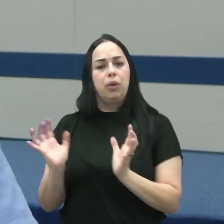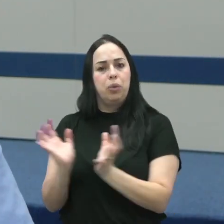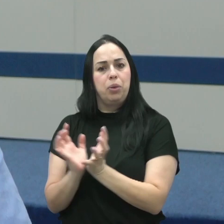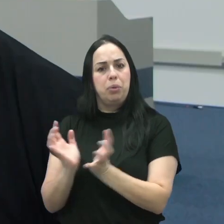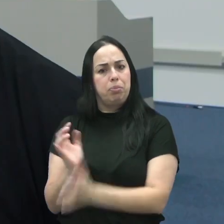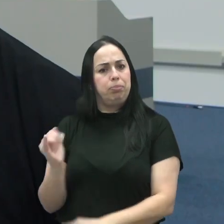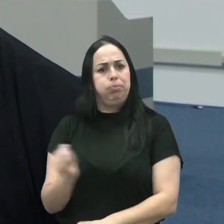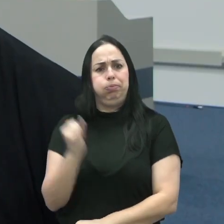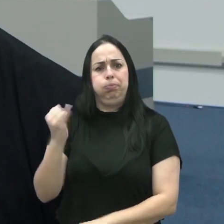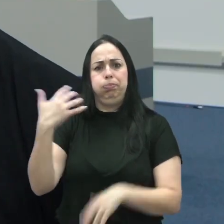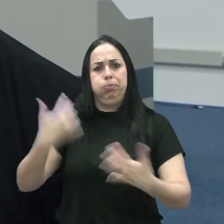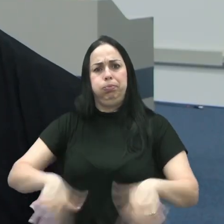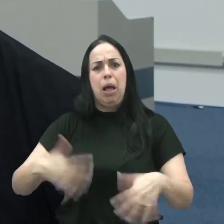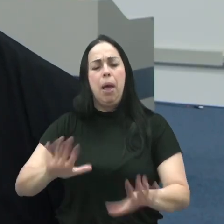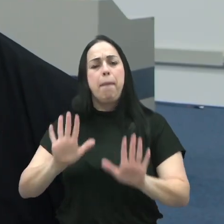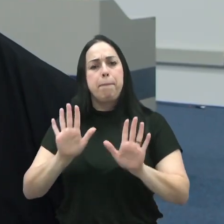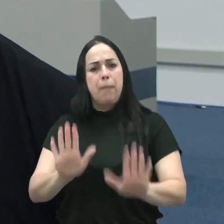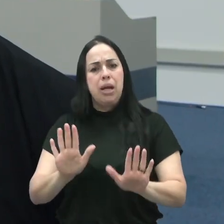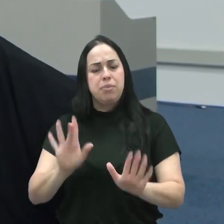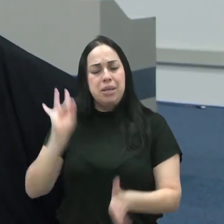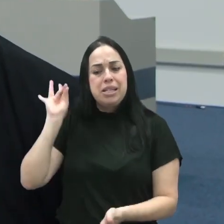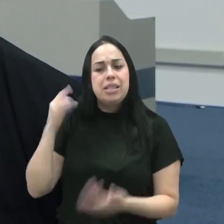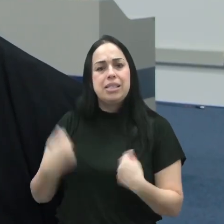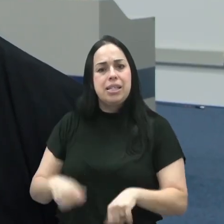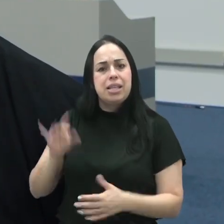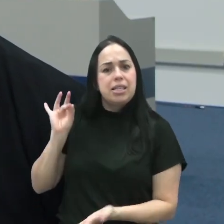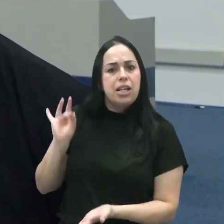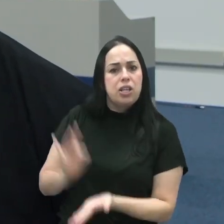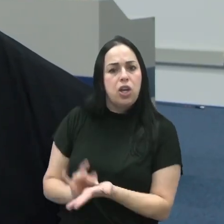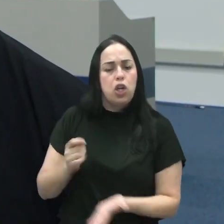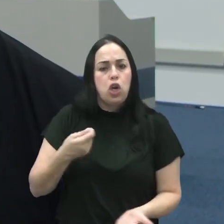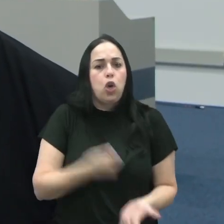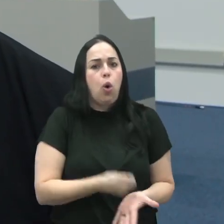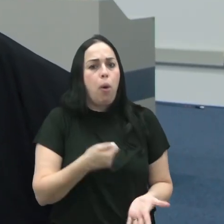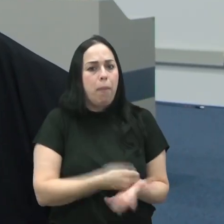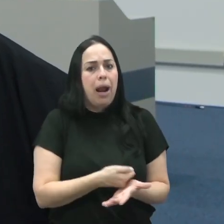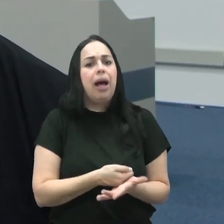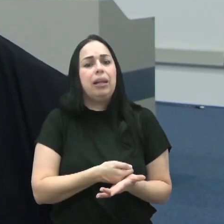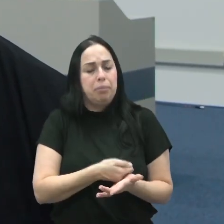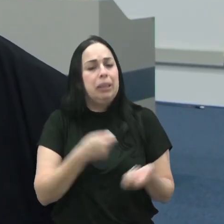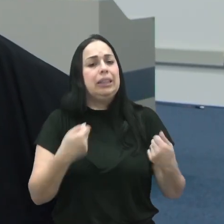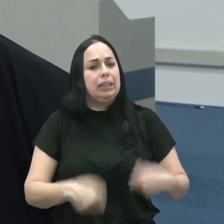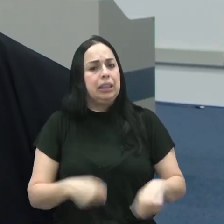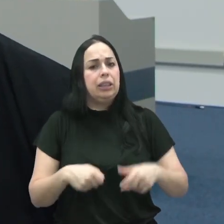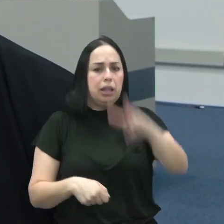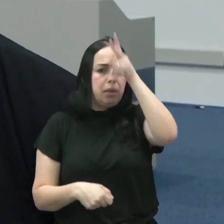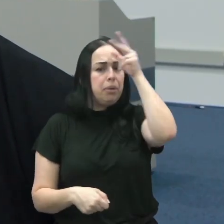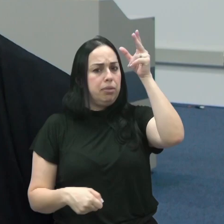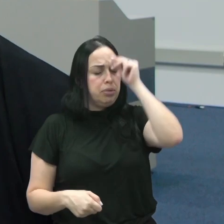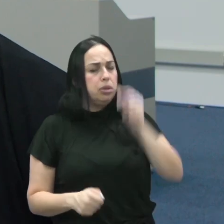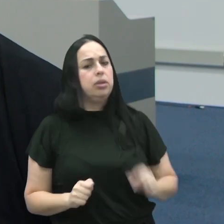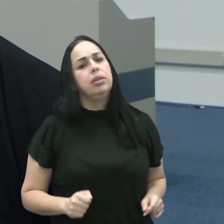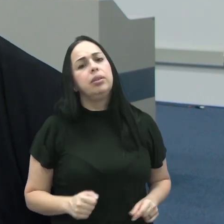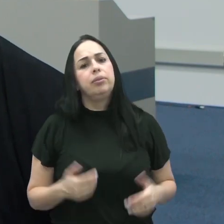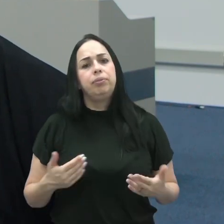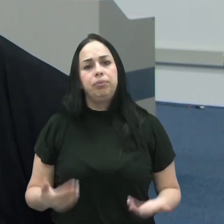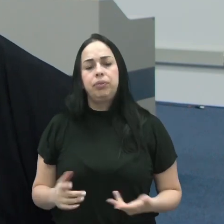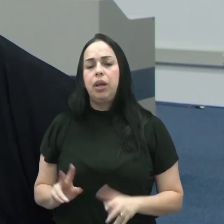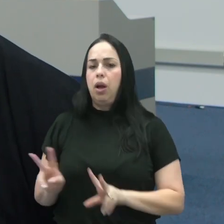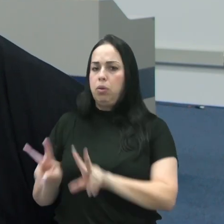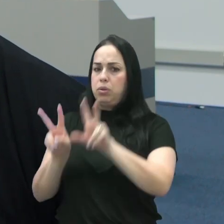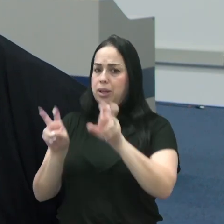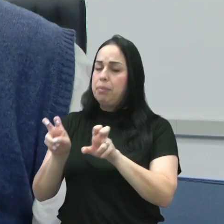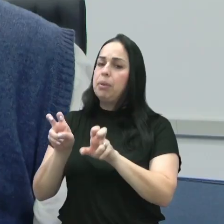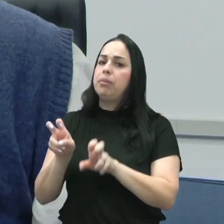foram apresentados. Mas a frente parlamentar ela é muito importante, mas precisa ter efetividade na cobrança e na devolutiva, né, do